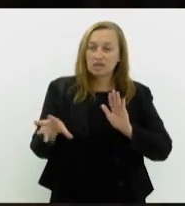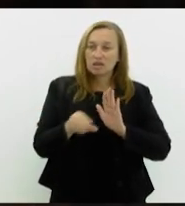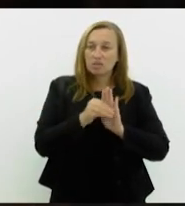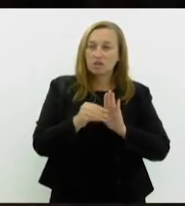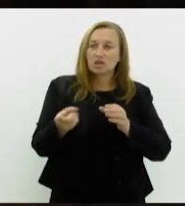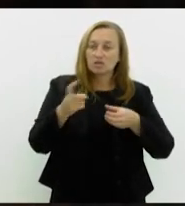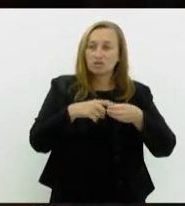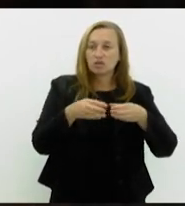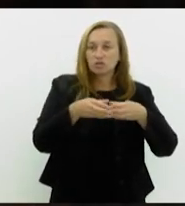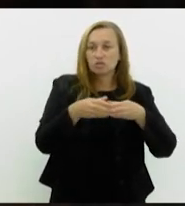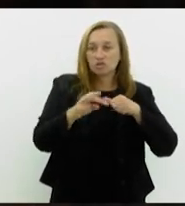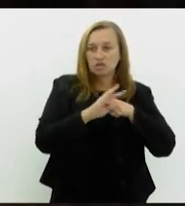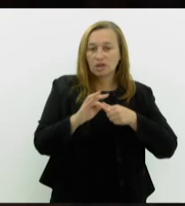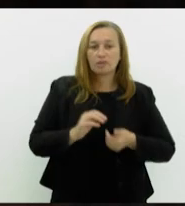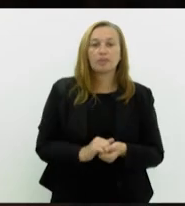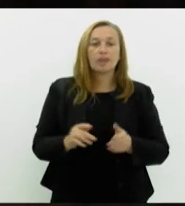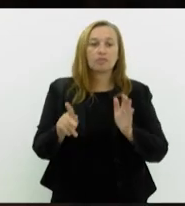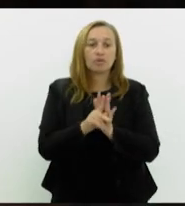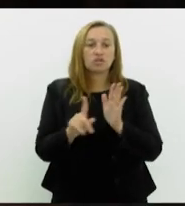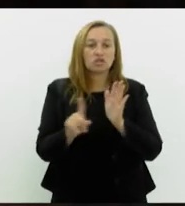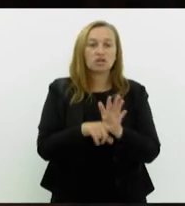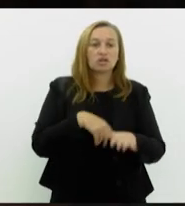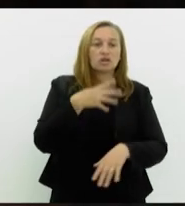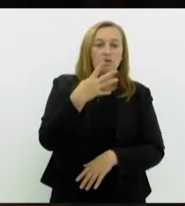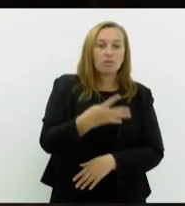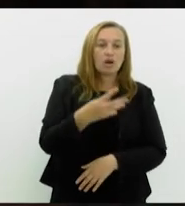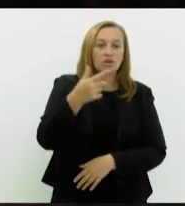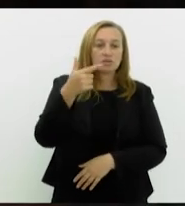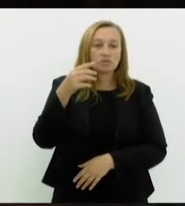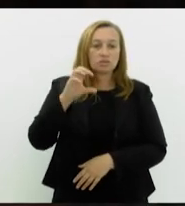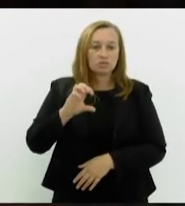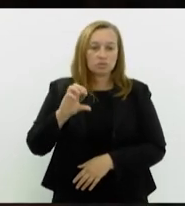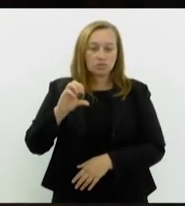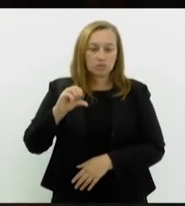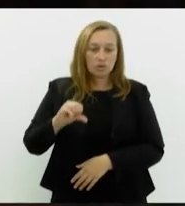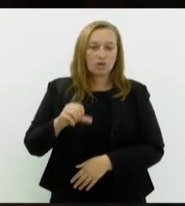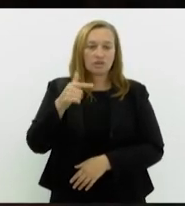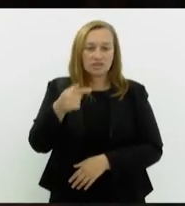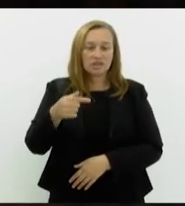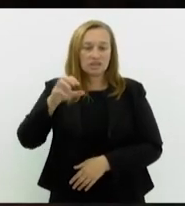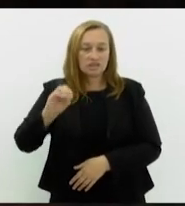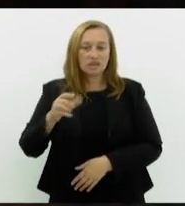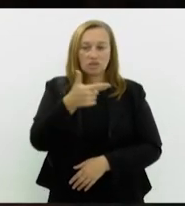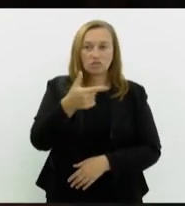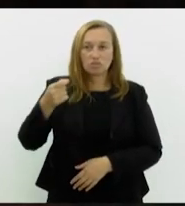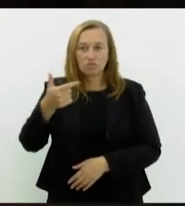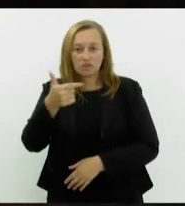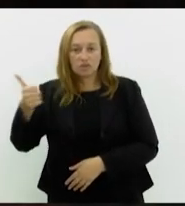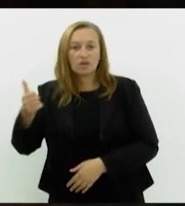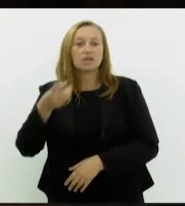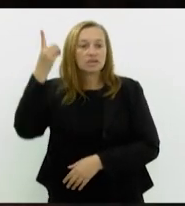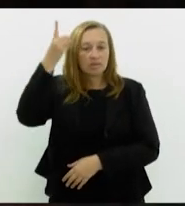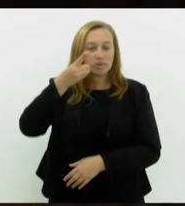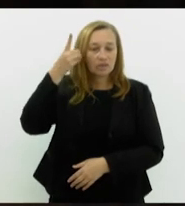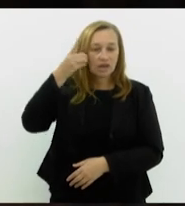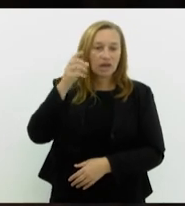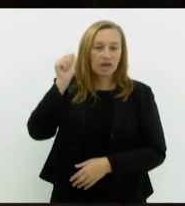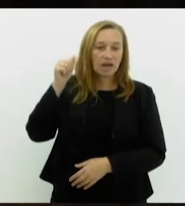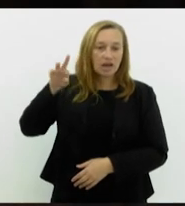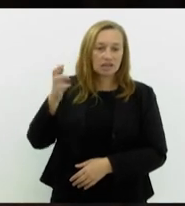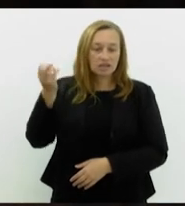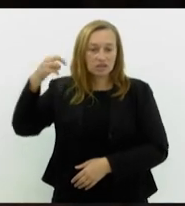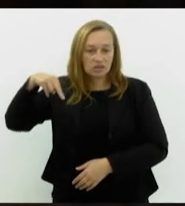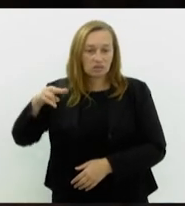às comissões. Projeto de Lei 4970, de 2021, de autoria do deputado Anderson